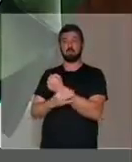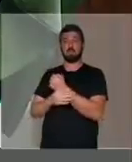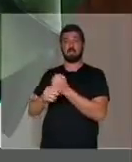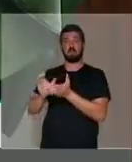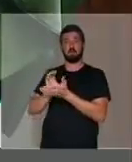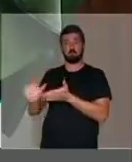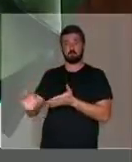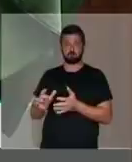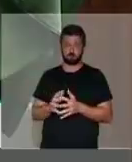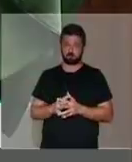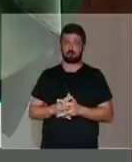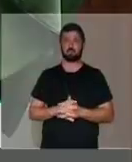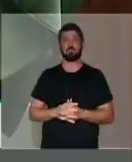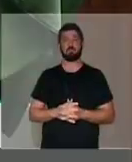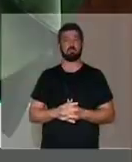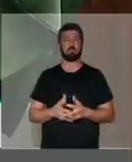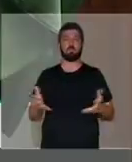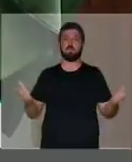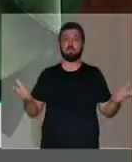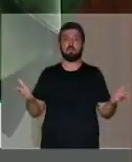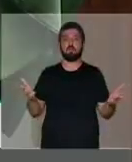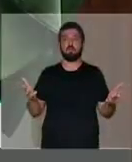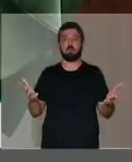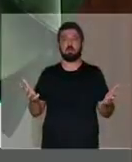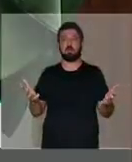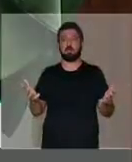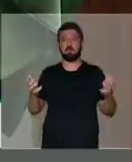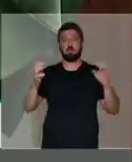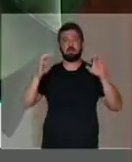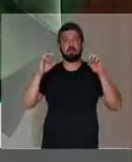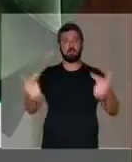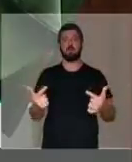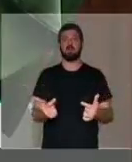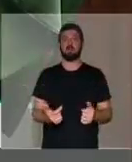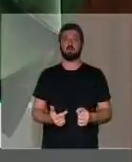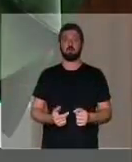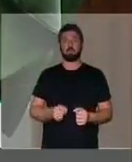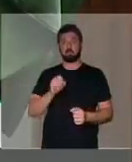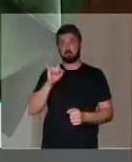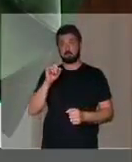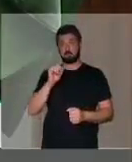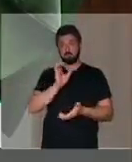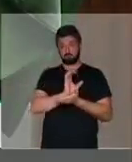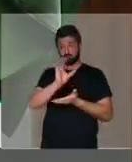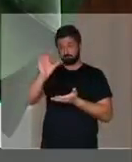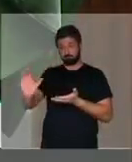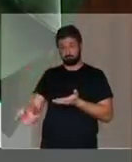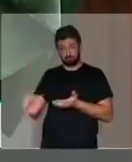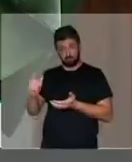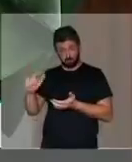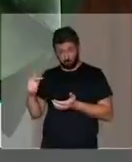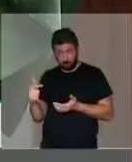seus investimentos. Ora, é evidente que sem o aporte